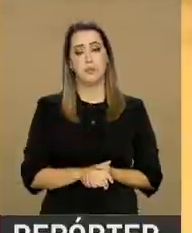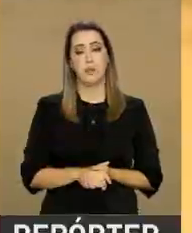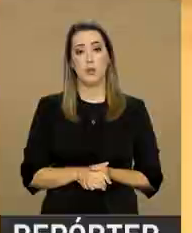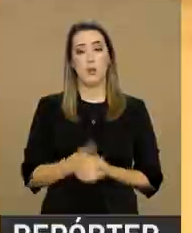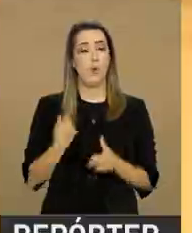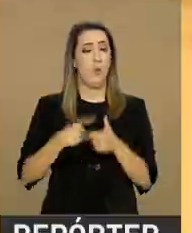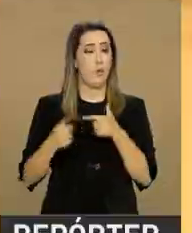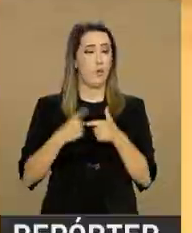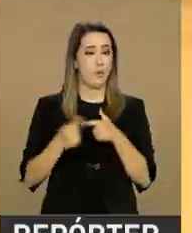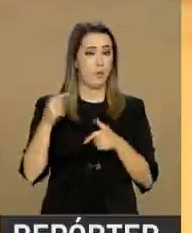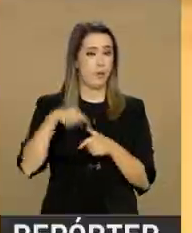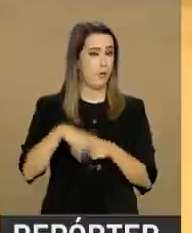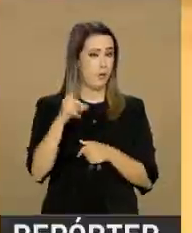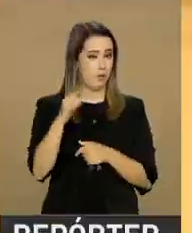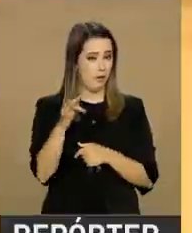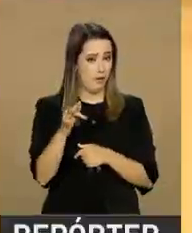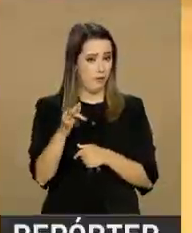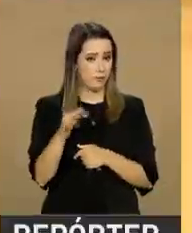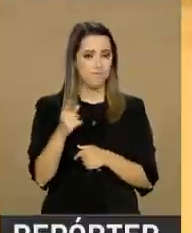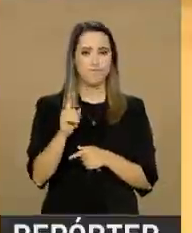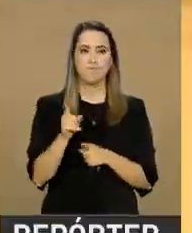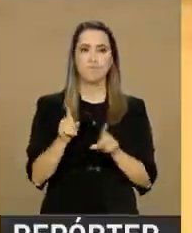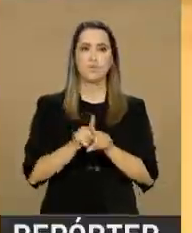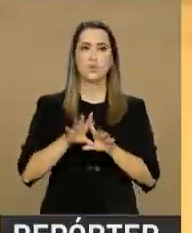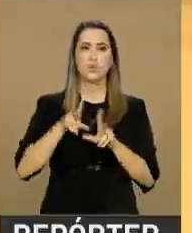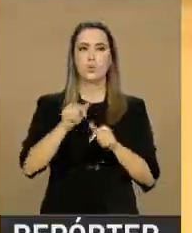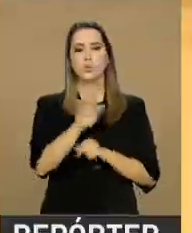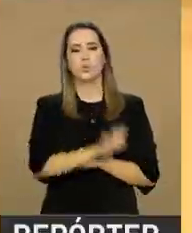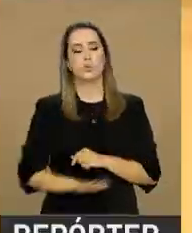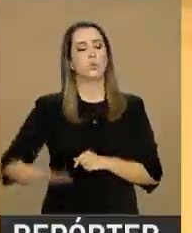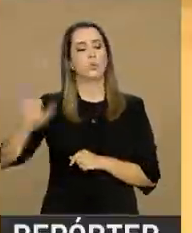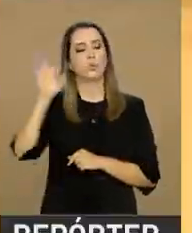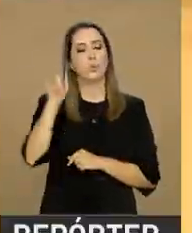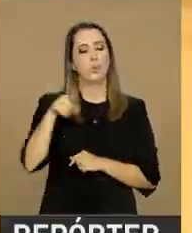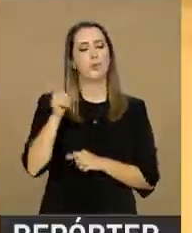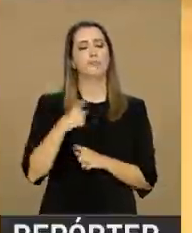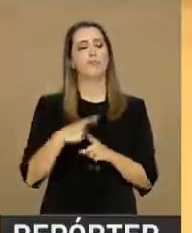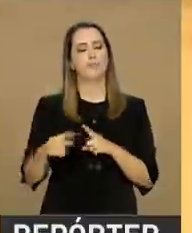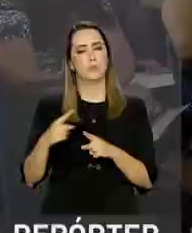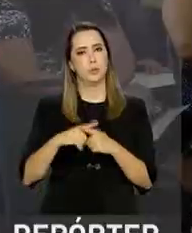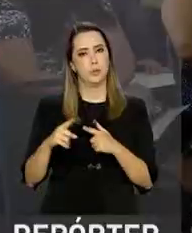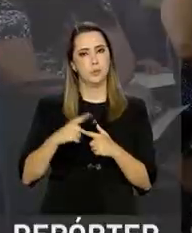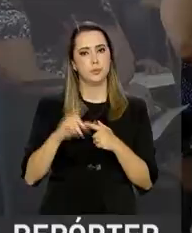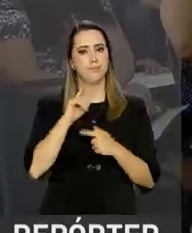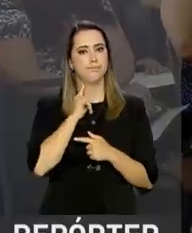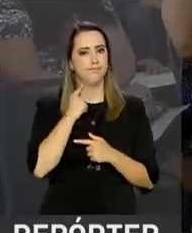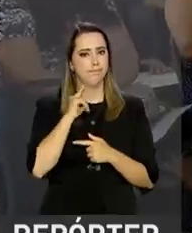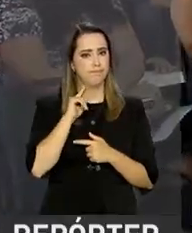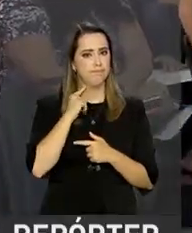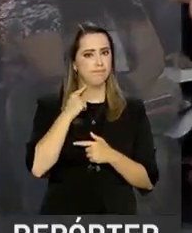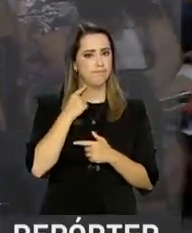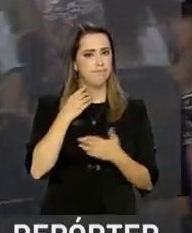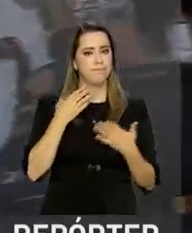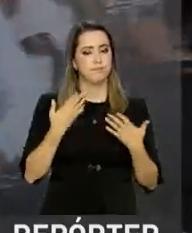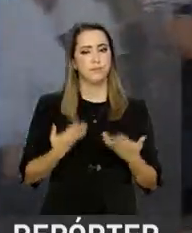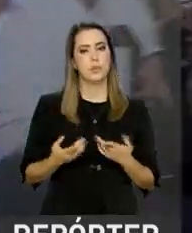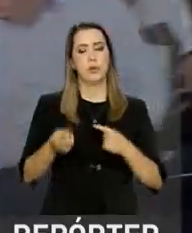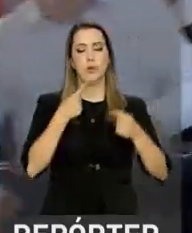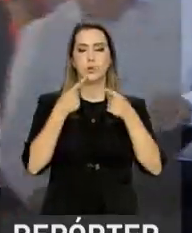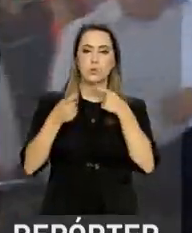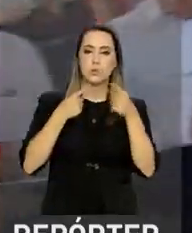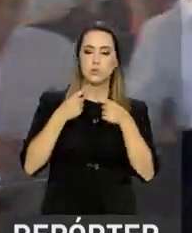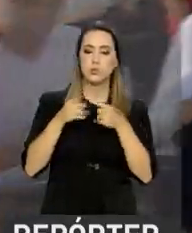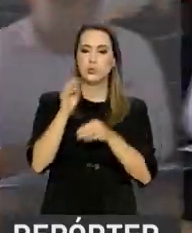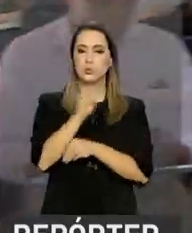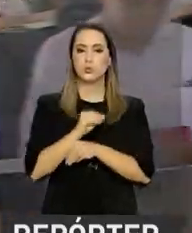não está só no Distrito Federal. Rios urbanos de todo o país estão ameaçados. E para discutir a recuperação e a